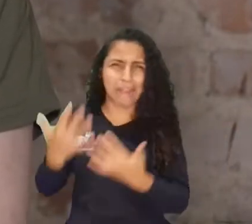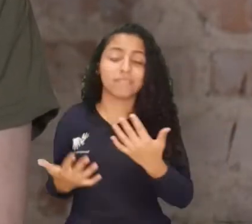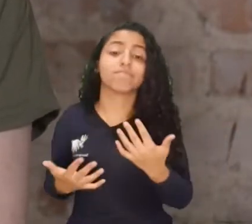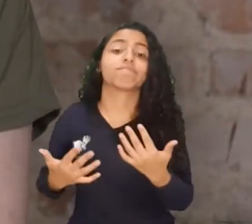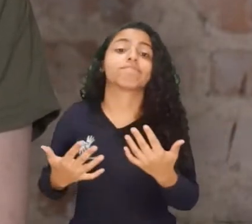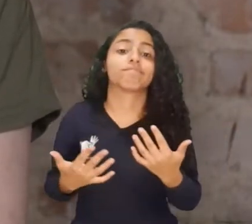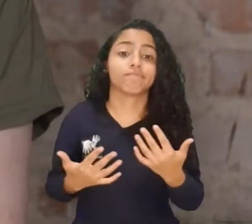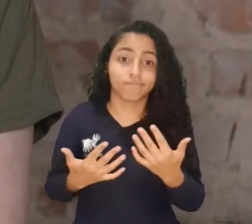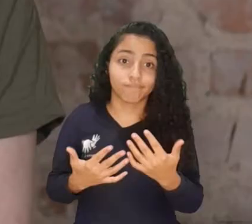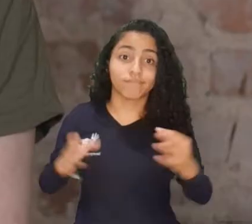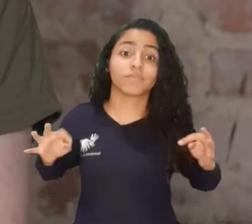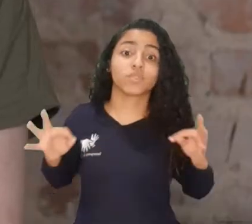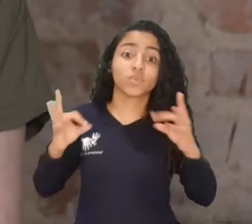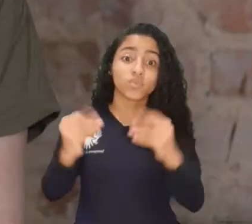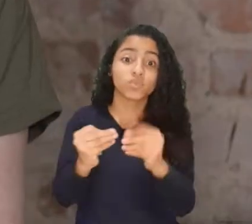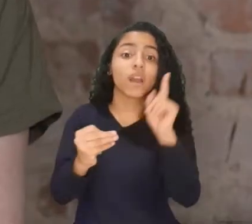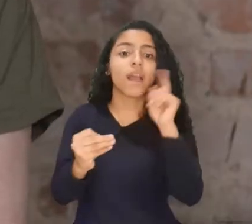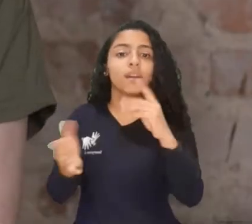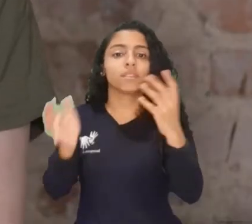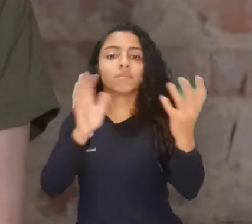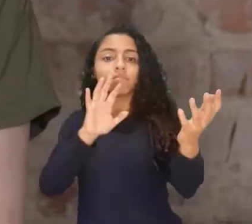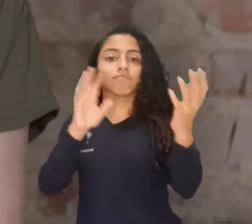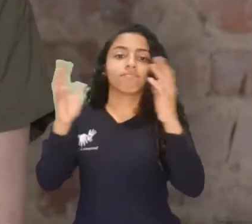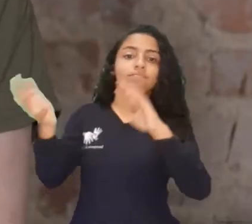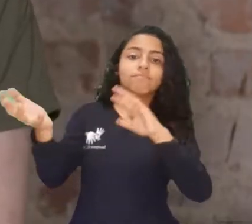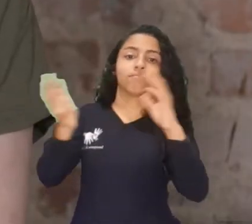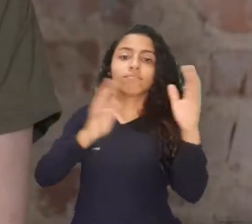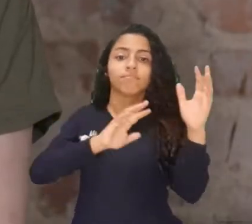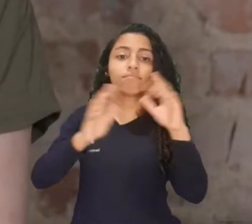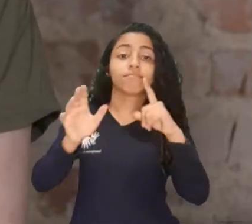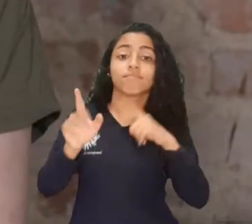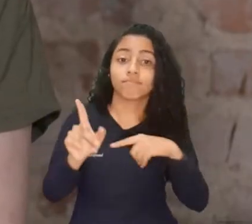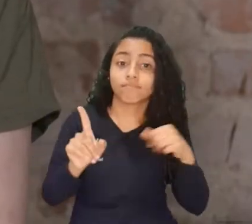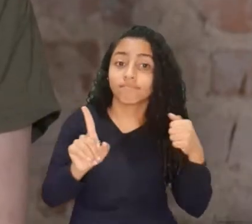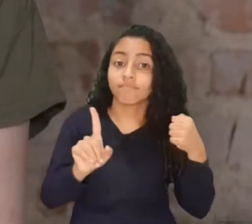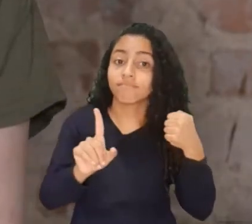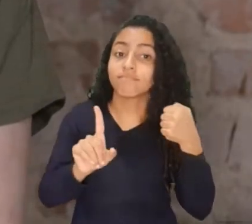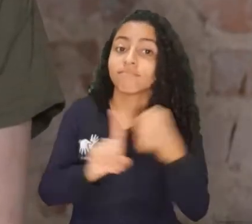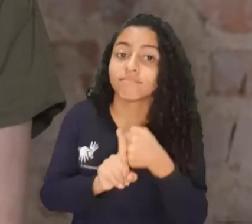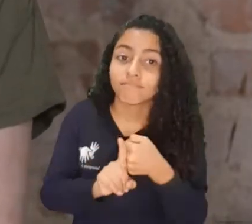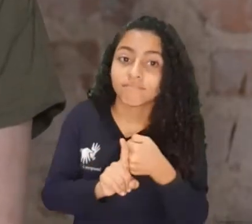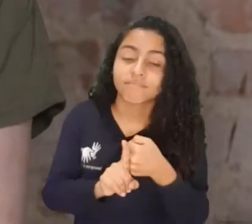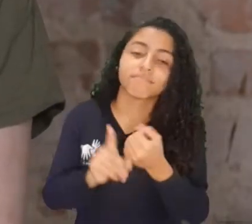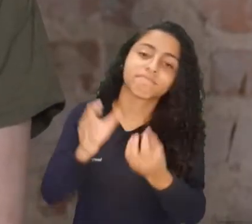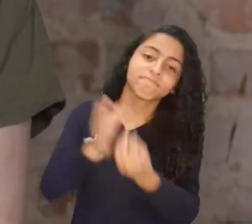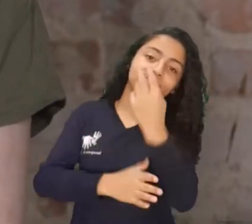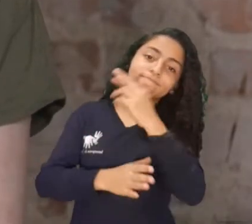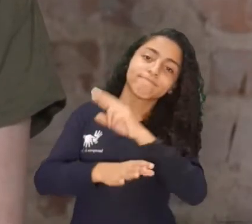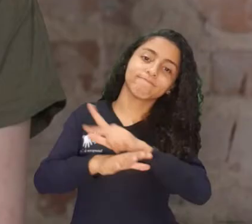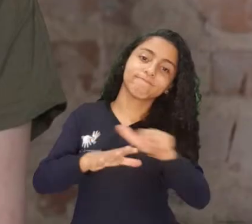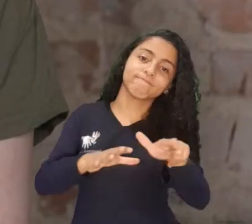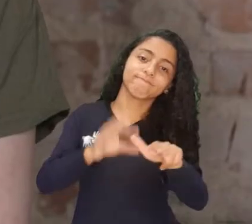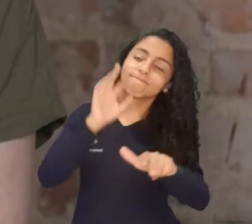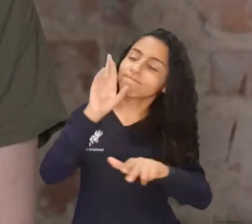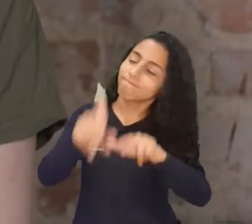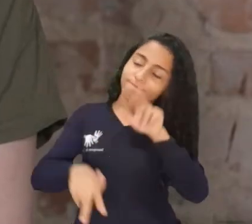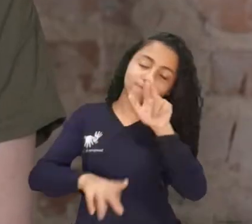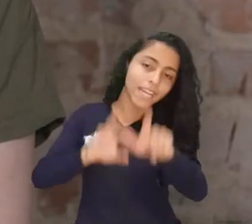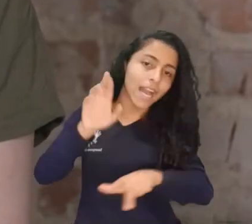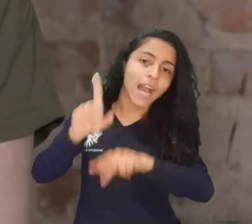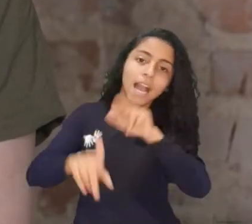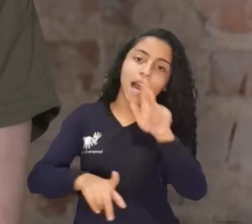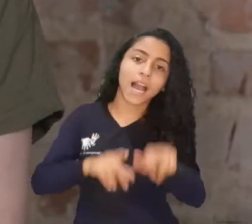mudança do clima vão impactar os componentes da biodiversidade em vários processos que vão desde o nível